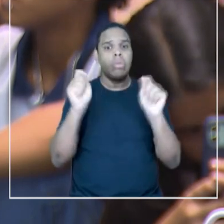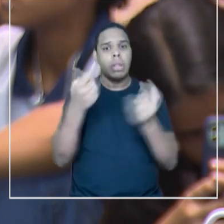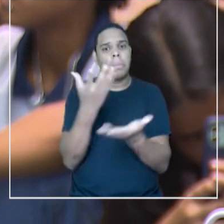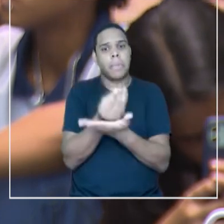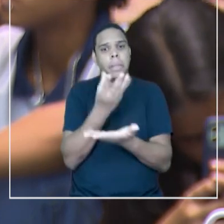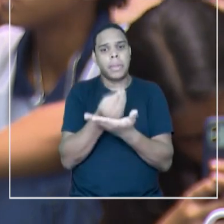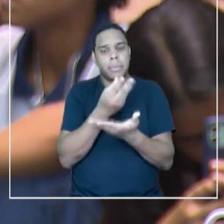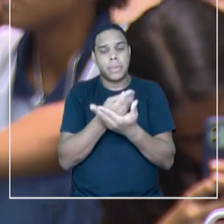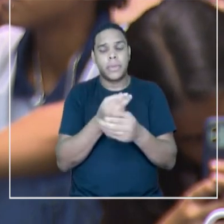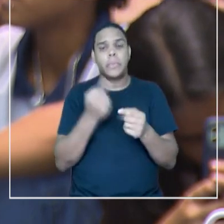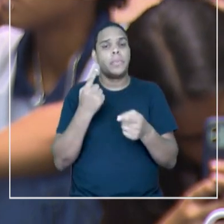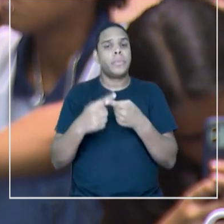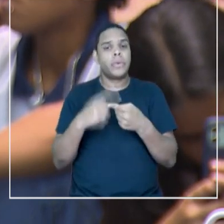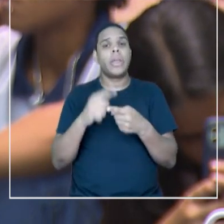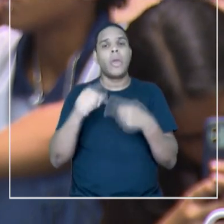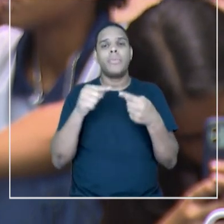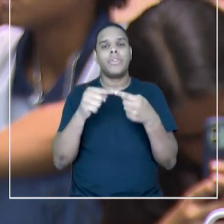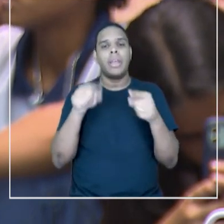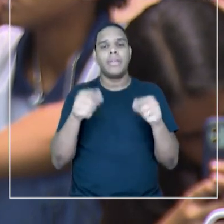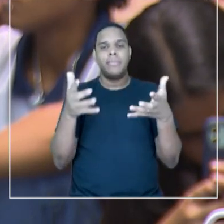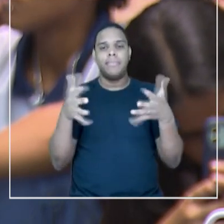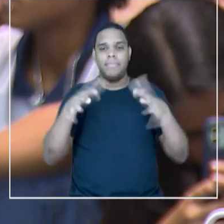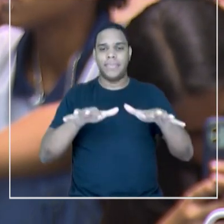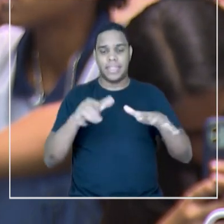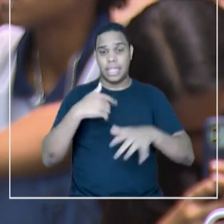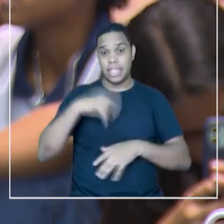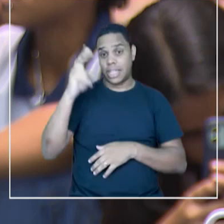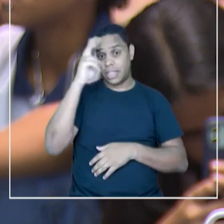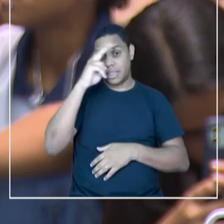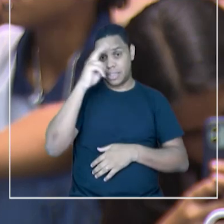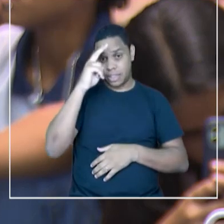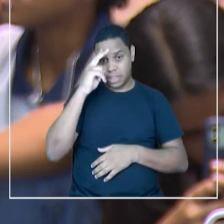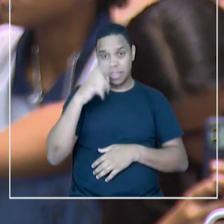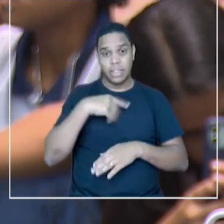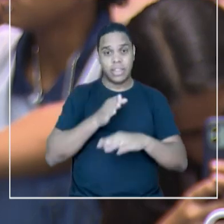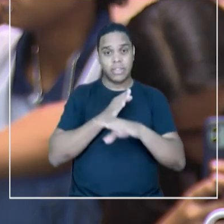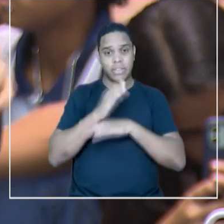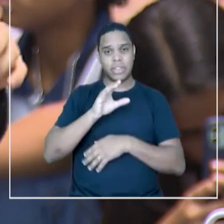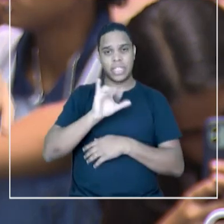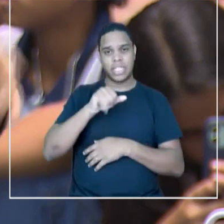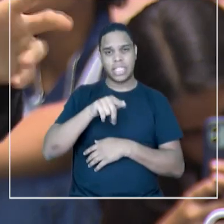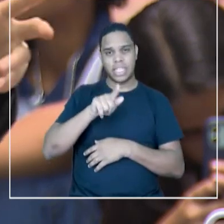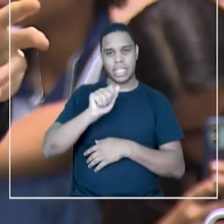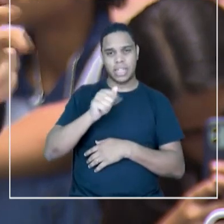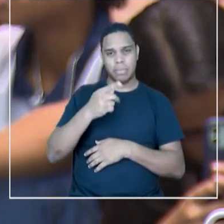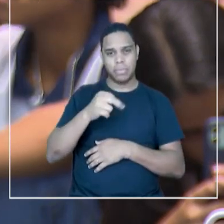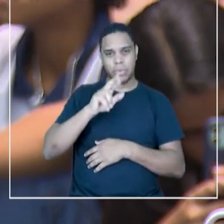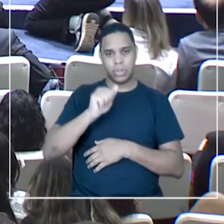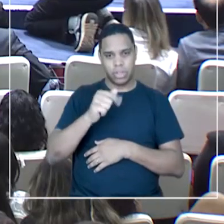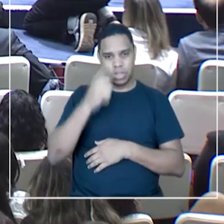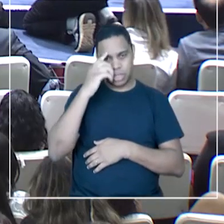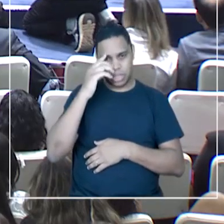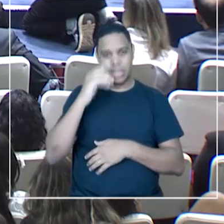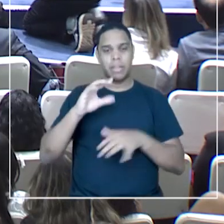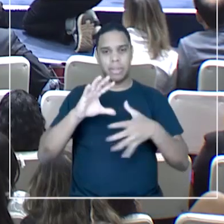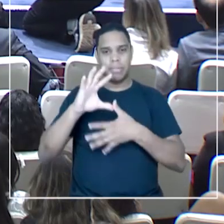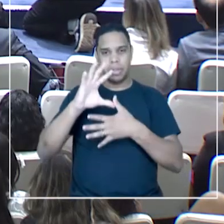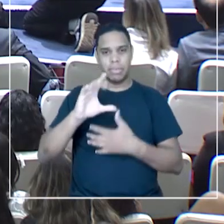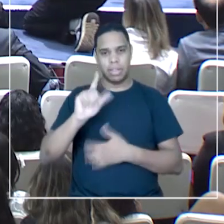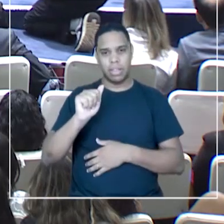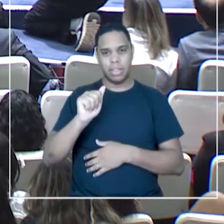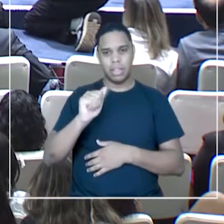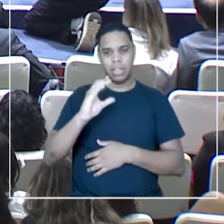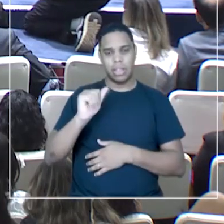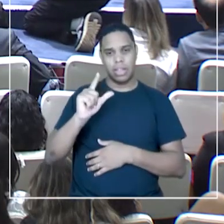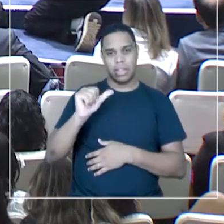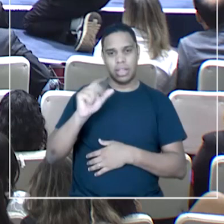por essa questão de inclusão. Porque é um jogo que eu lembro que eu fui para Singapura lá numa época. Lembra aquele mapa Kalahari? E aí eu fui